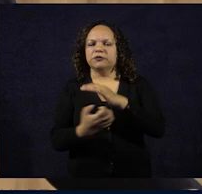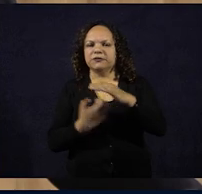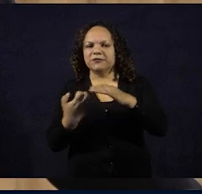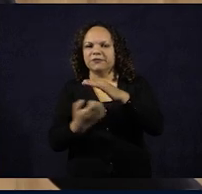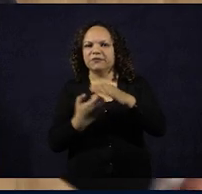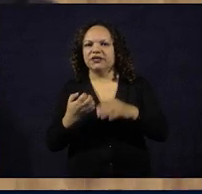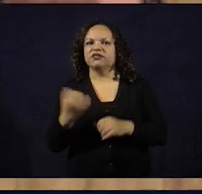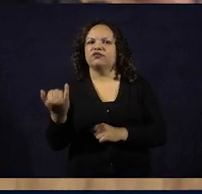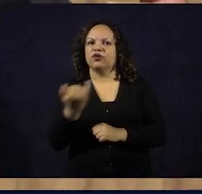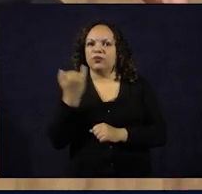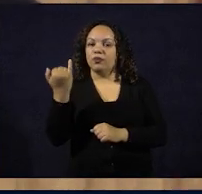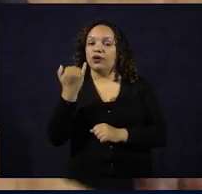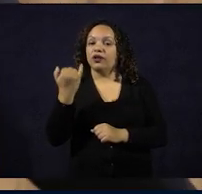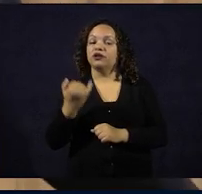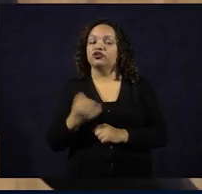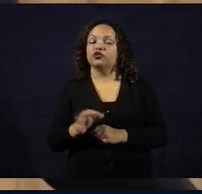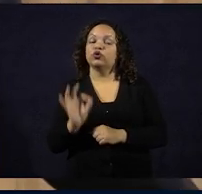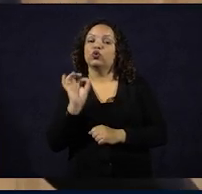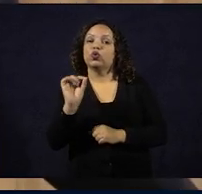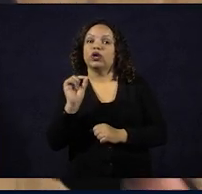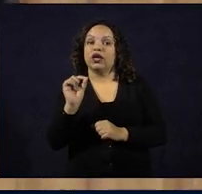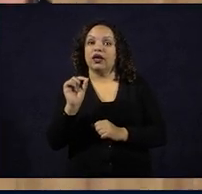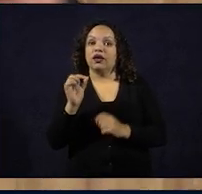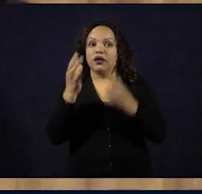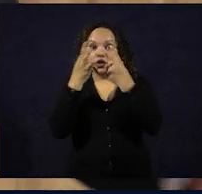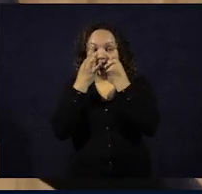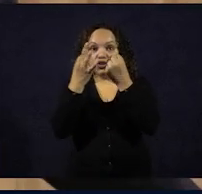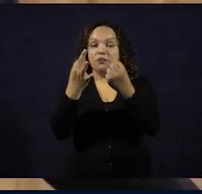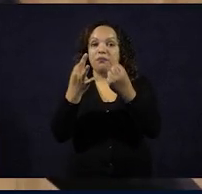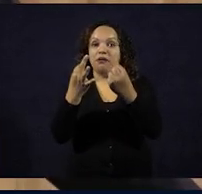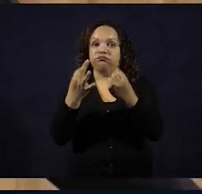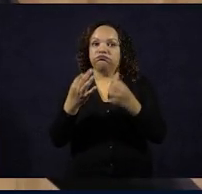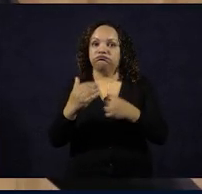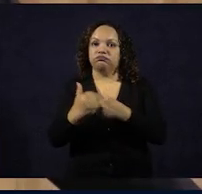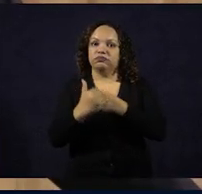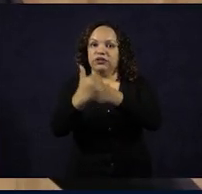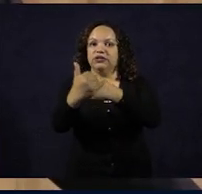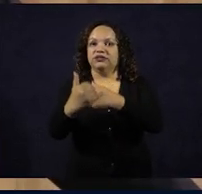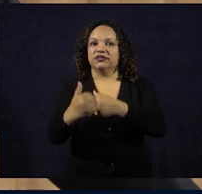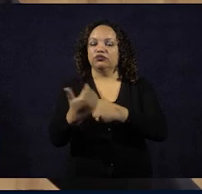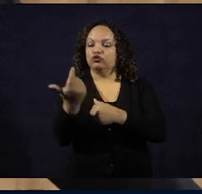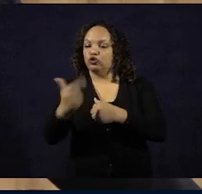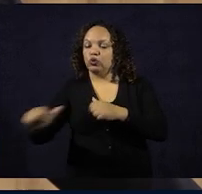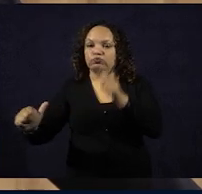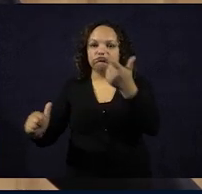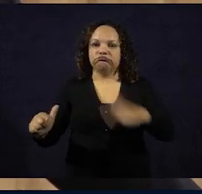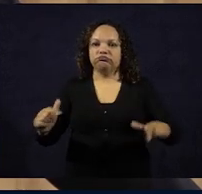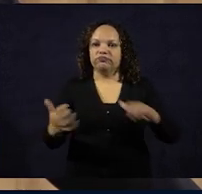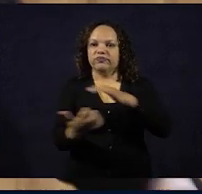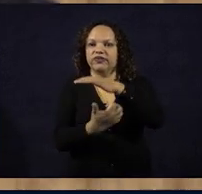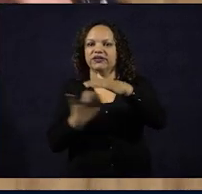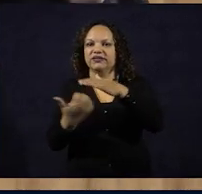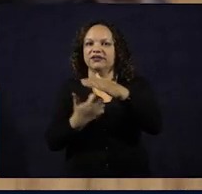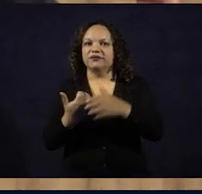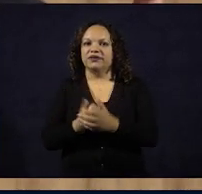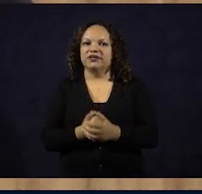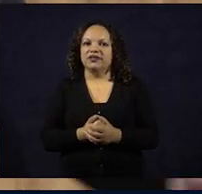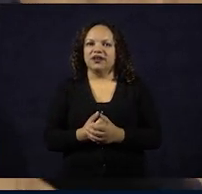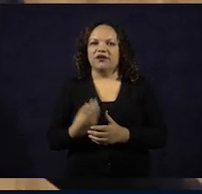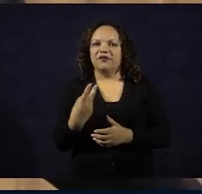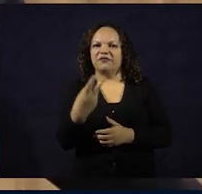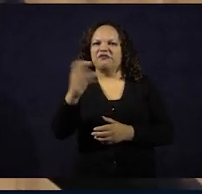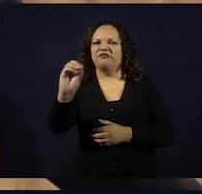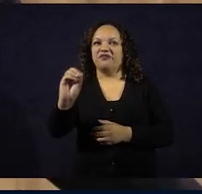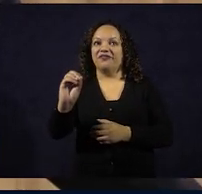uma coisa importante para chamar atenção da empresa né nas áreas participou conosco foi uma janela muito conturbada mais de